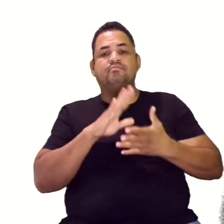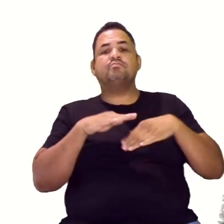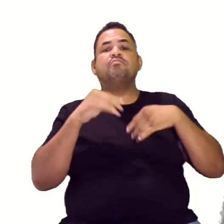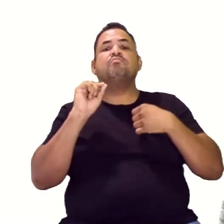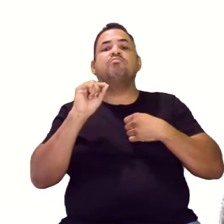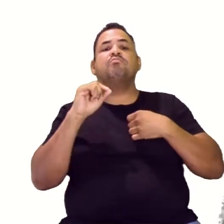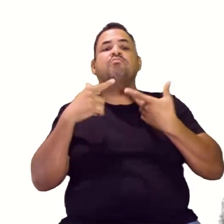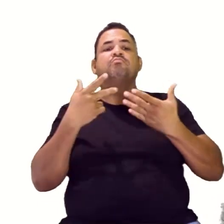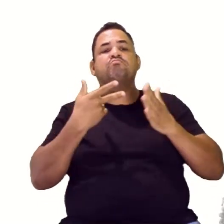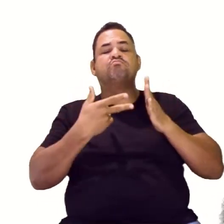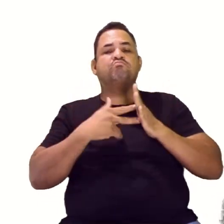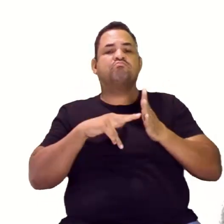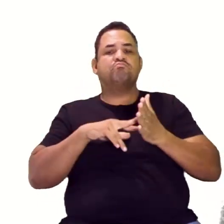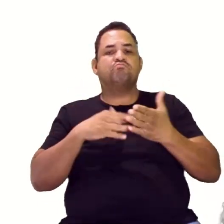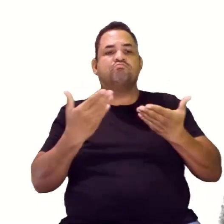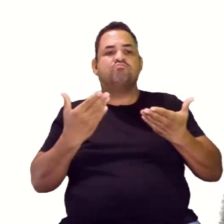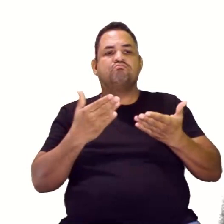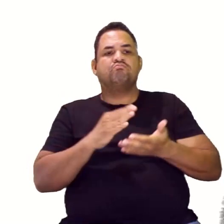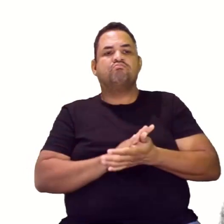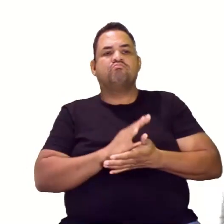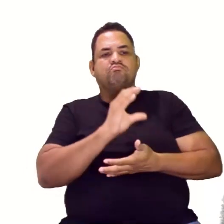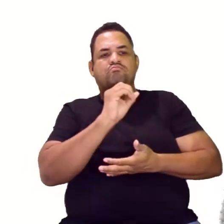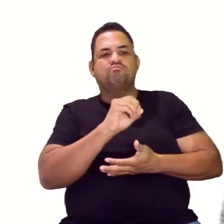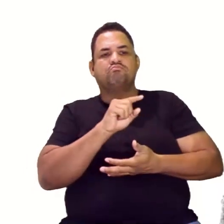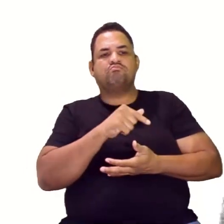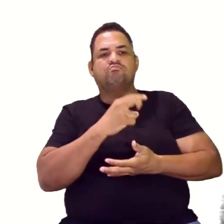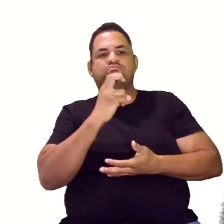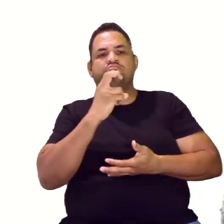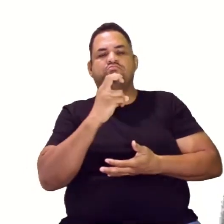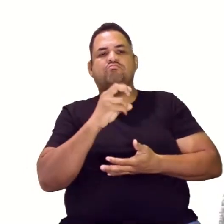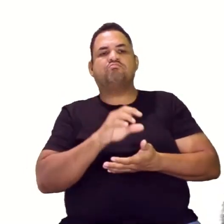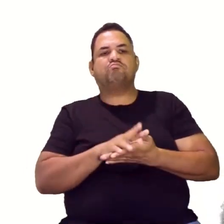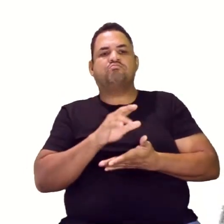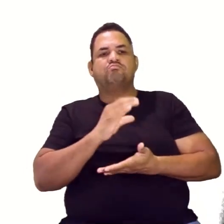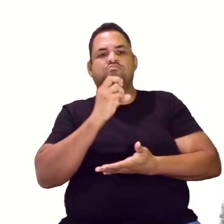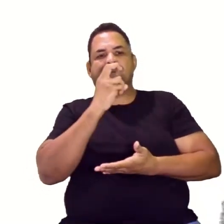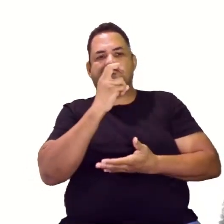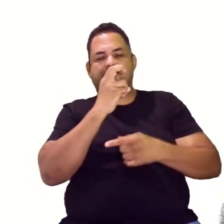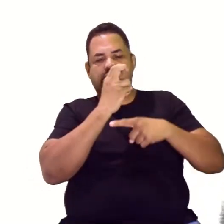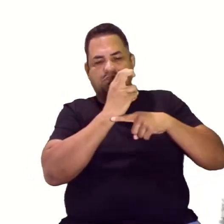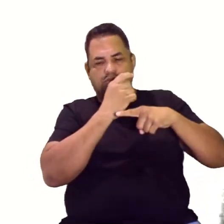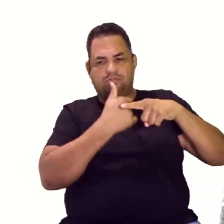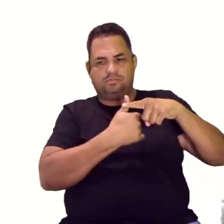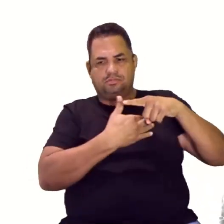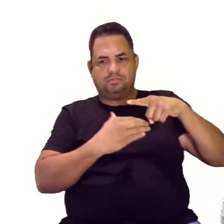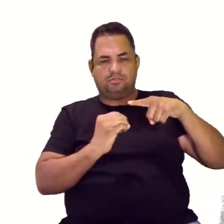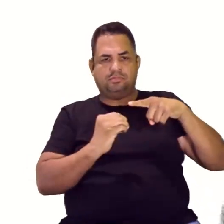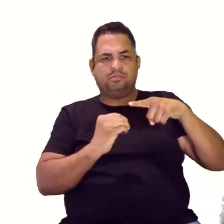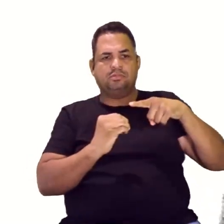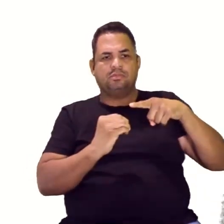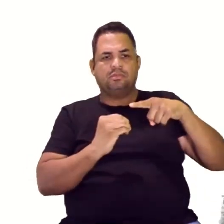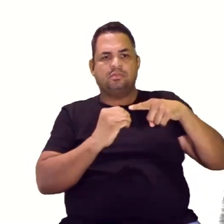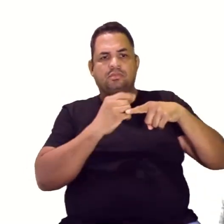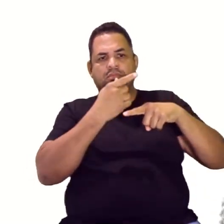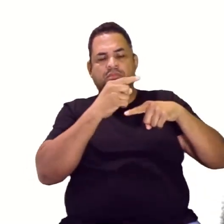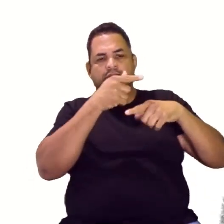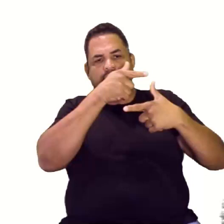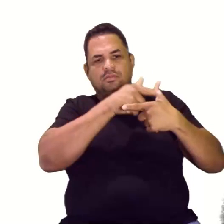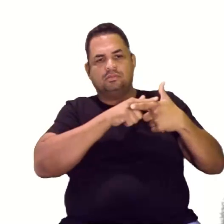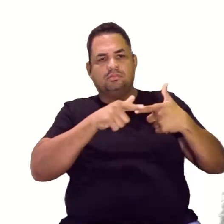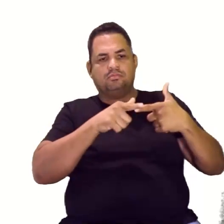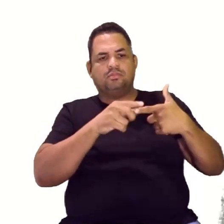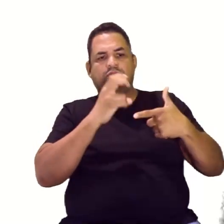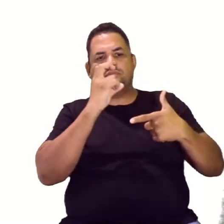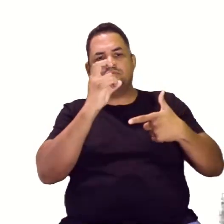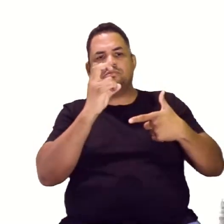é 0,5? Vamos pensar aqui com vocês? 0,5 é a mesma coisa que 5 sobre 10, né? Que dividindo tudo